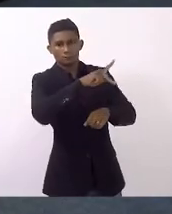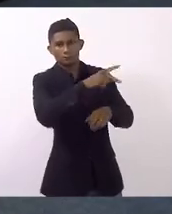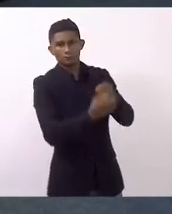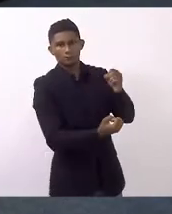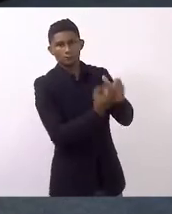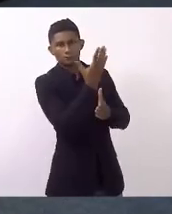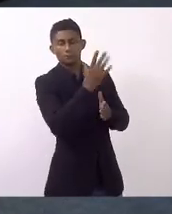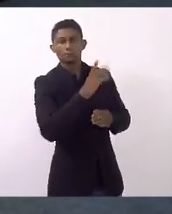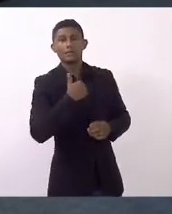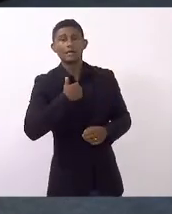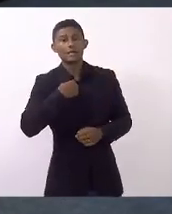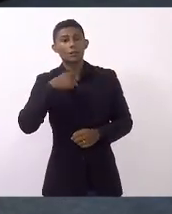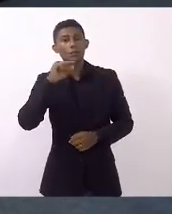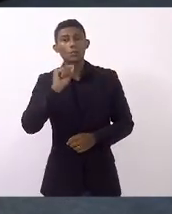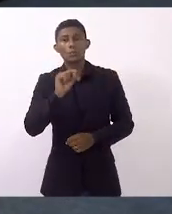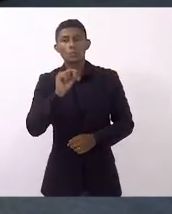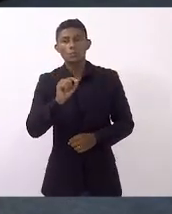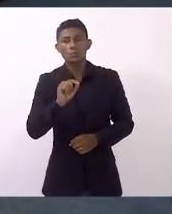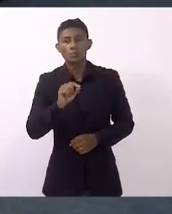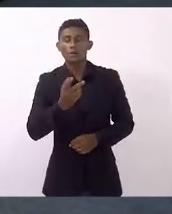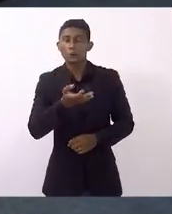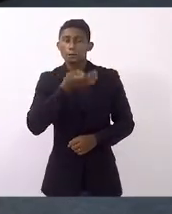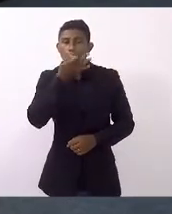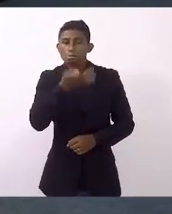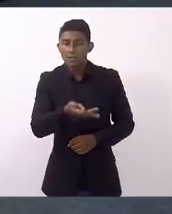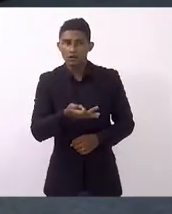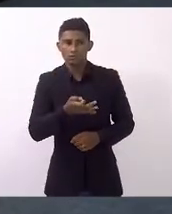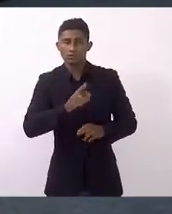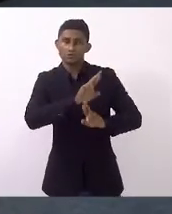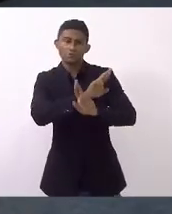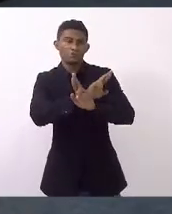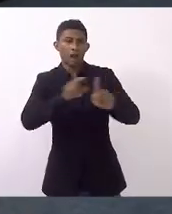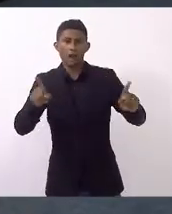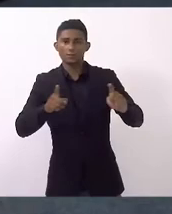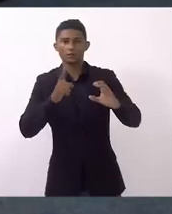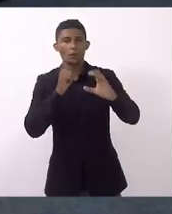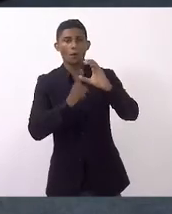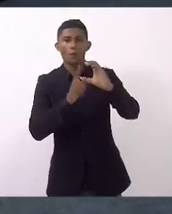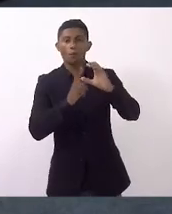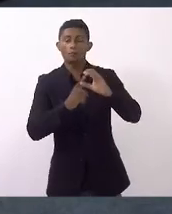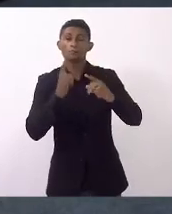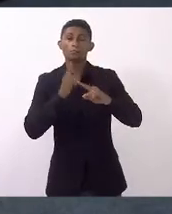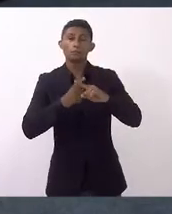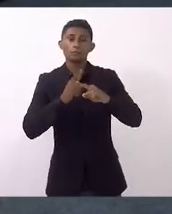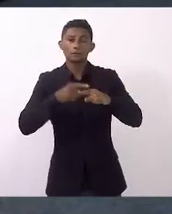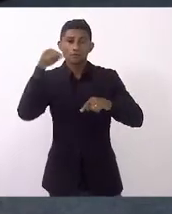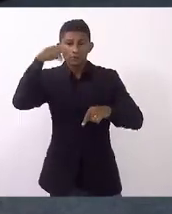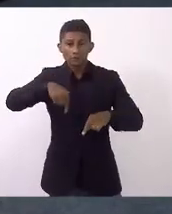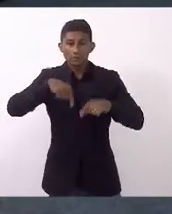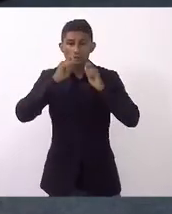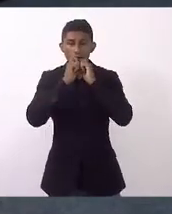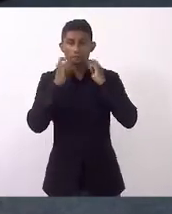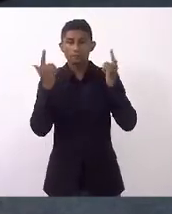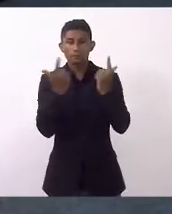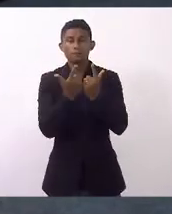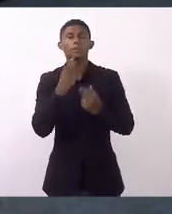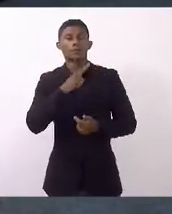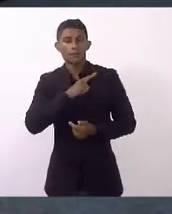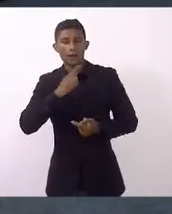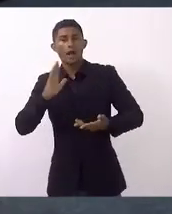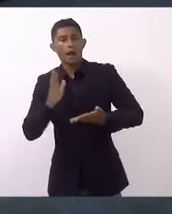profunda divergente especial sobre a questão do comunismo, porque nesta casa há